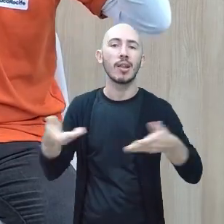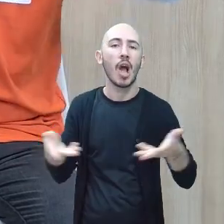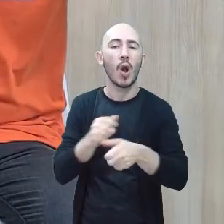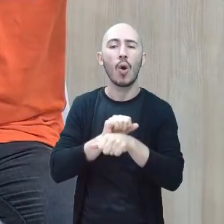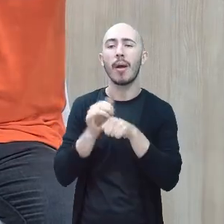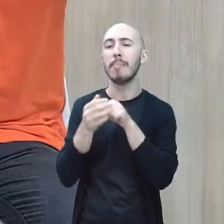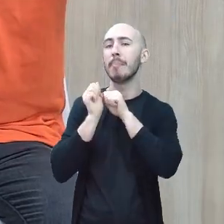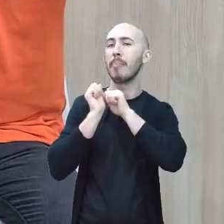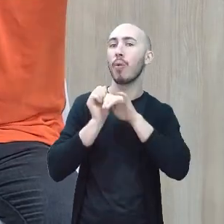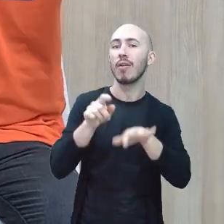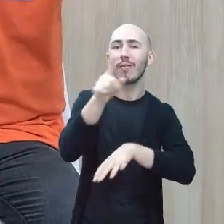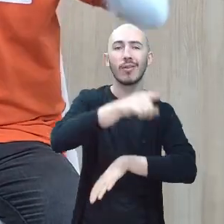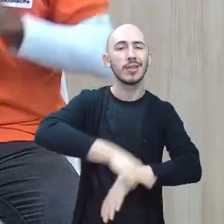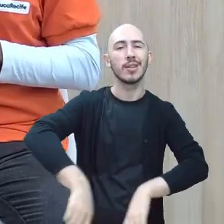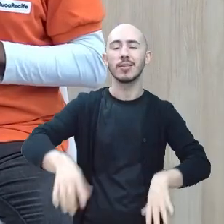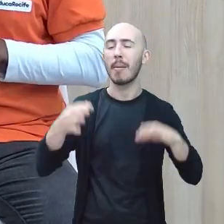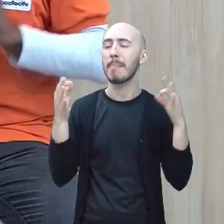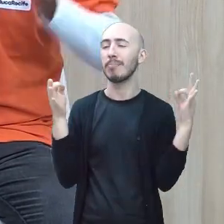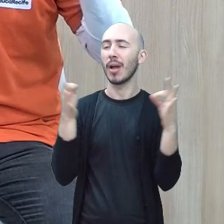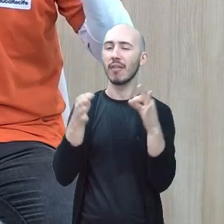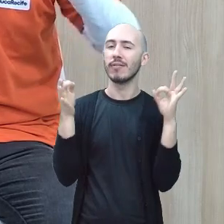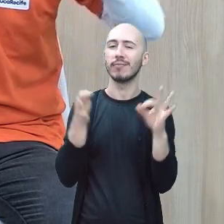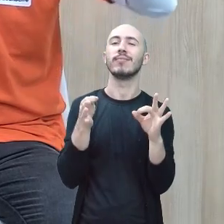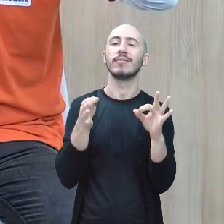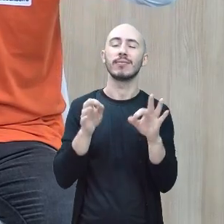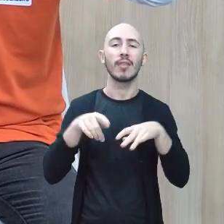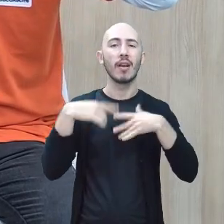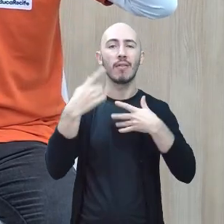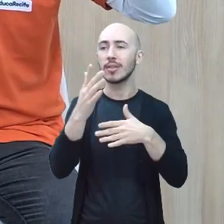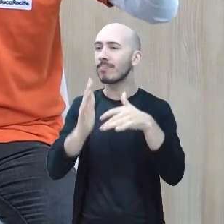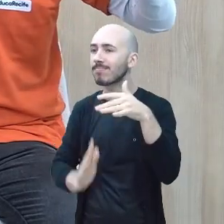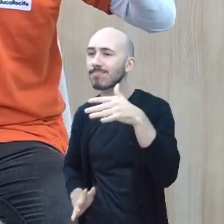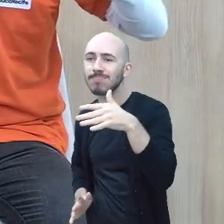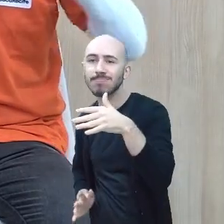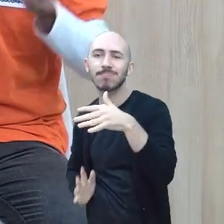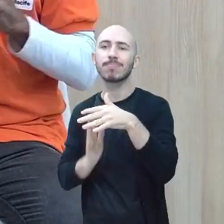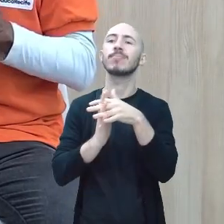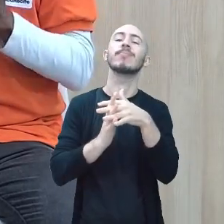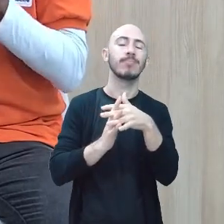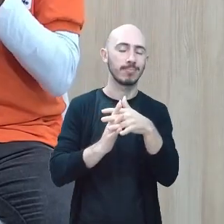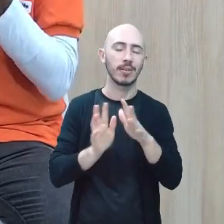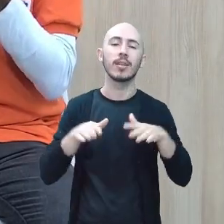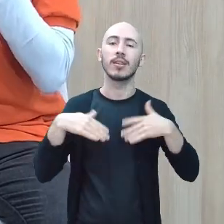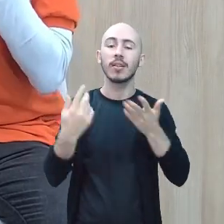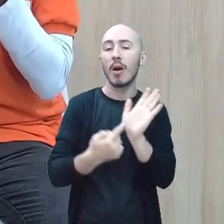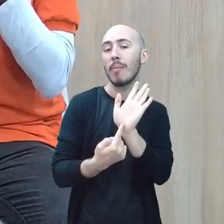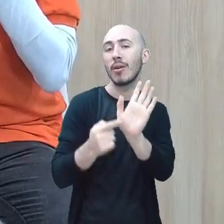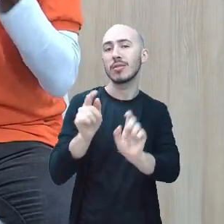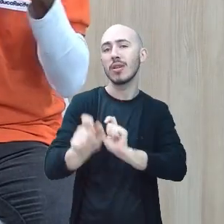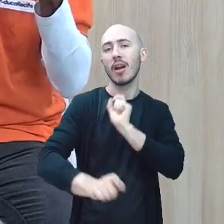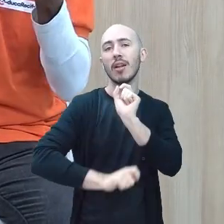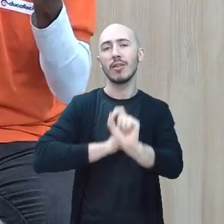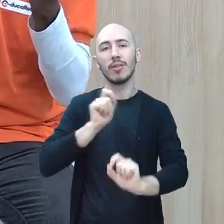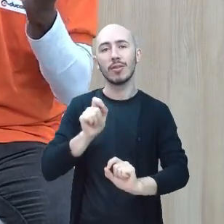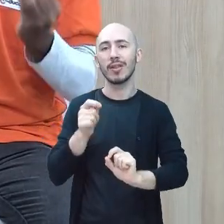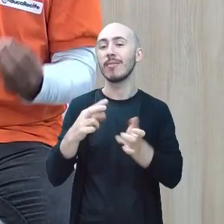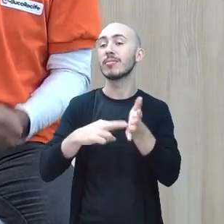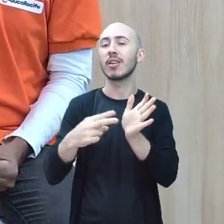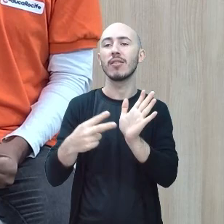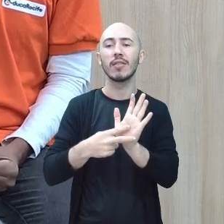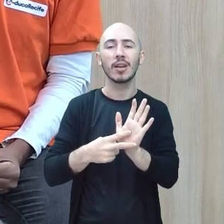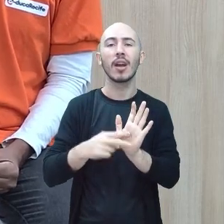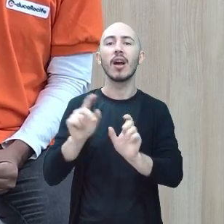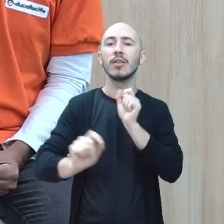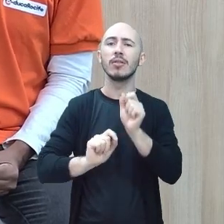vocês foram fantásticos. Vocês se superaram, cara, mostraram o verdadeiro significado